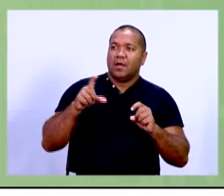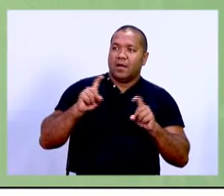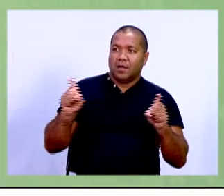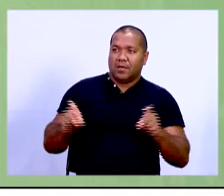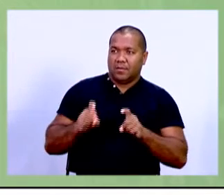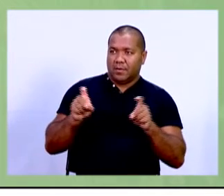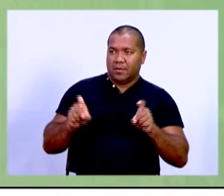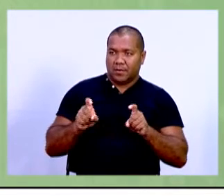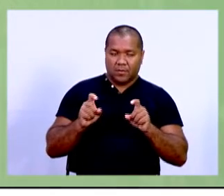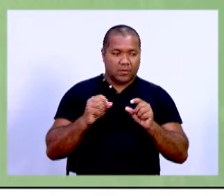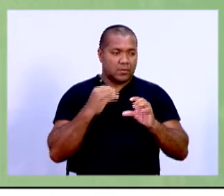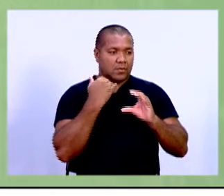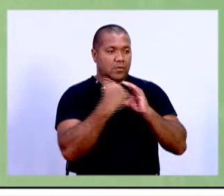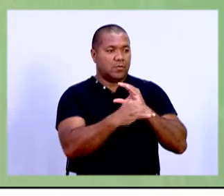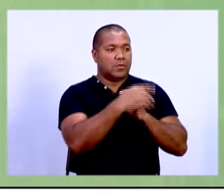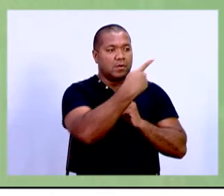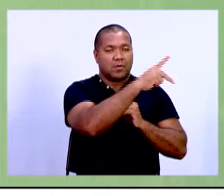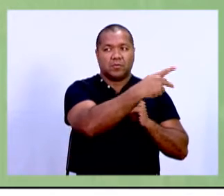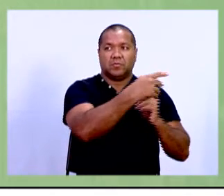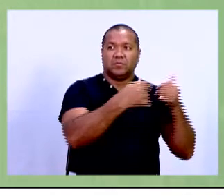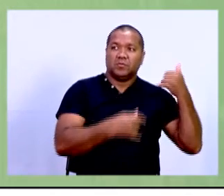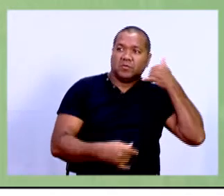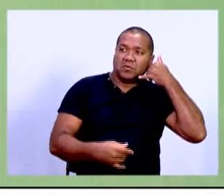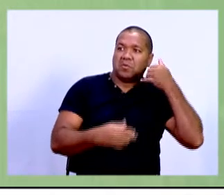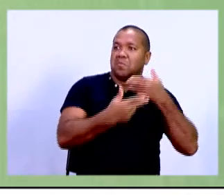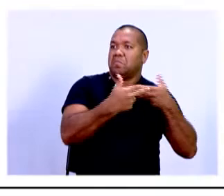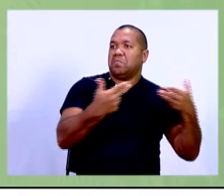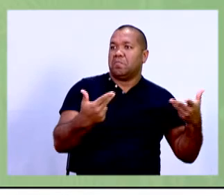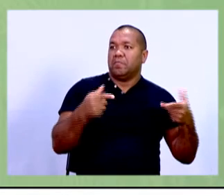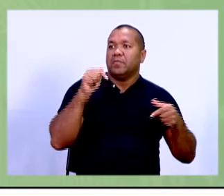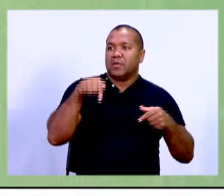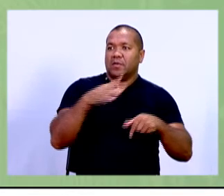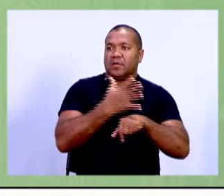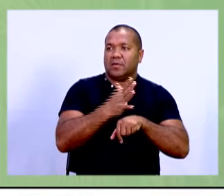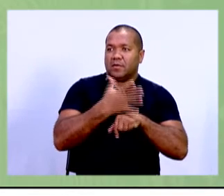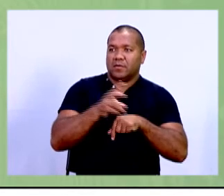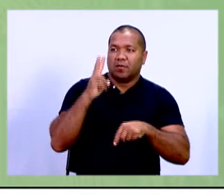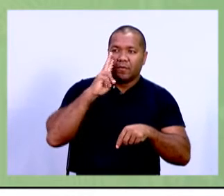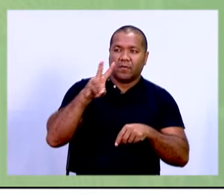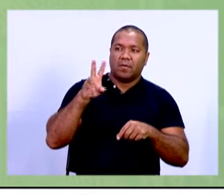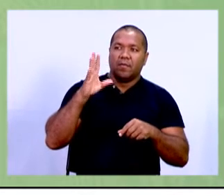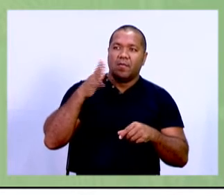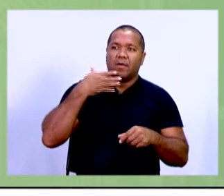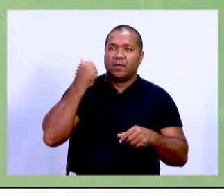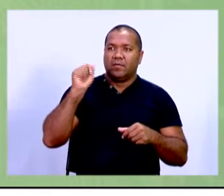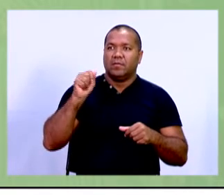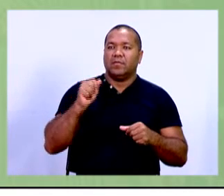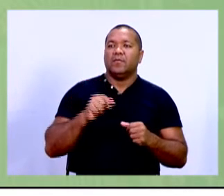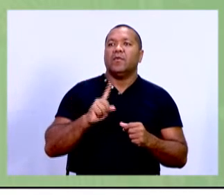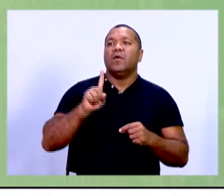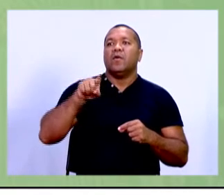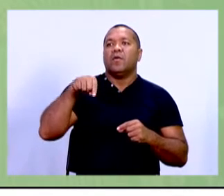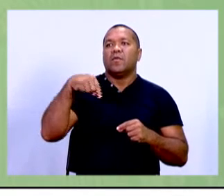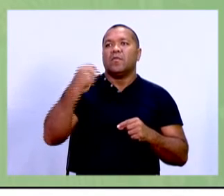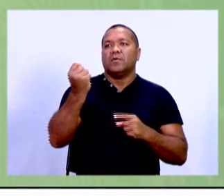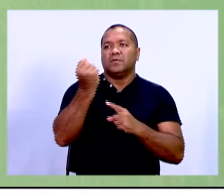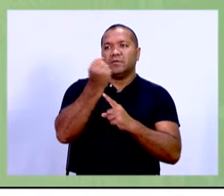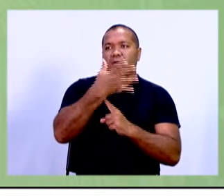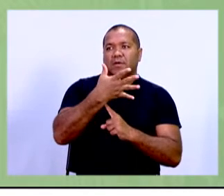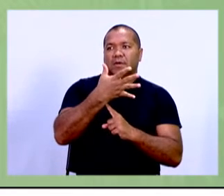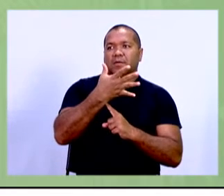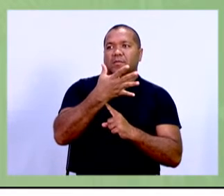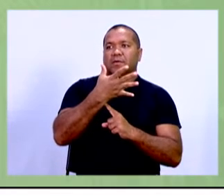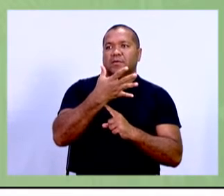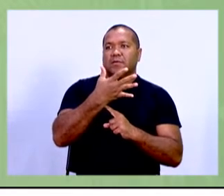aula atividade, na nossa atividade, vocês vão ver melhor isso daí. O próximo diagrama de pacote,